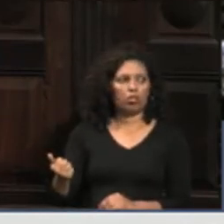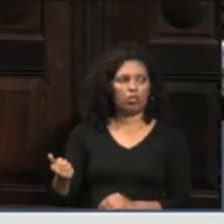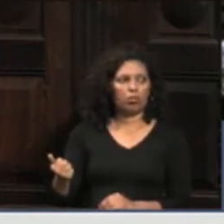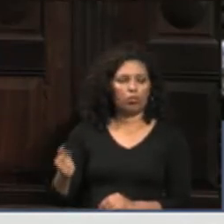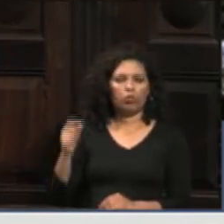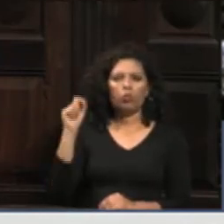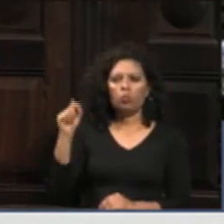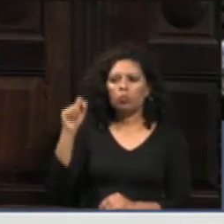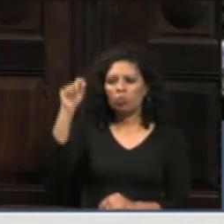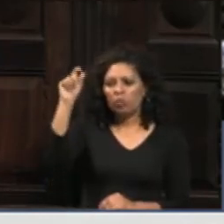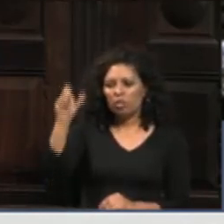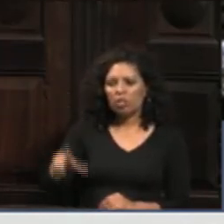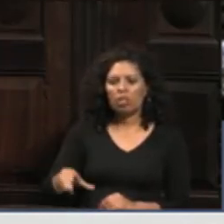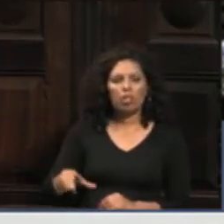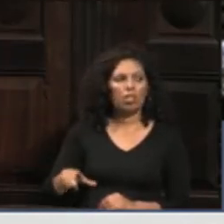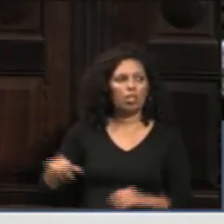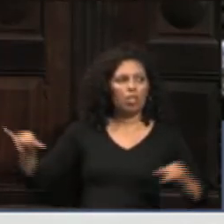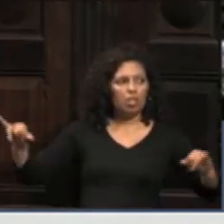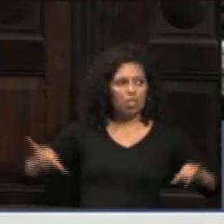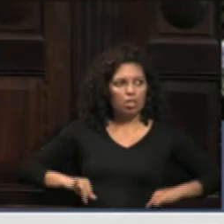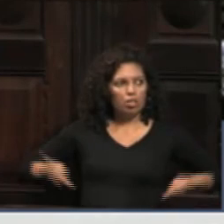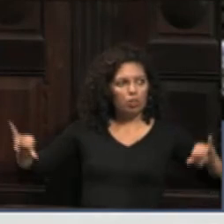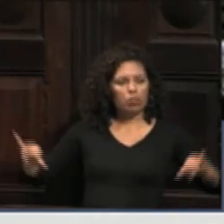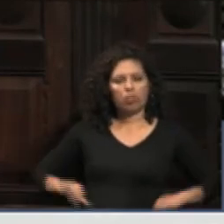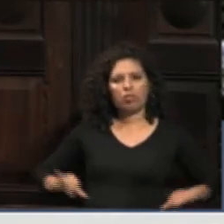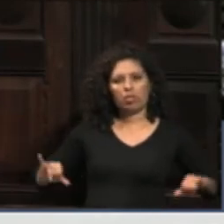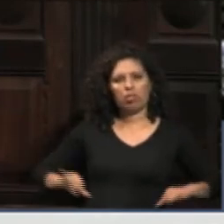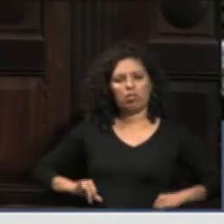é sofrer as agruras